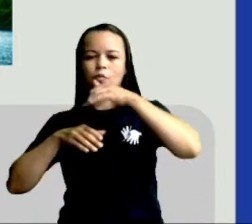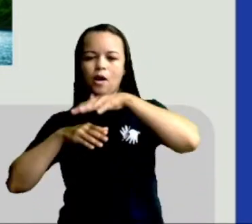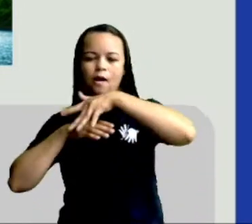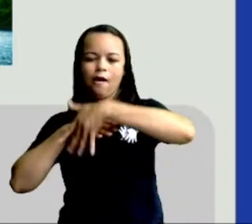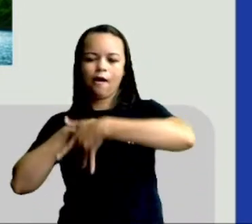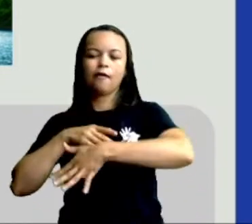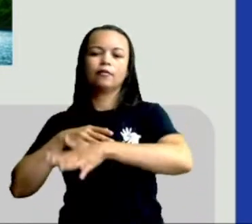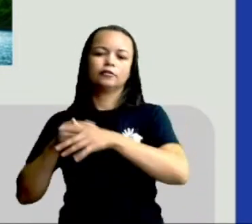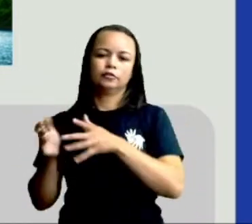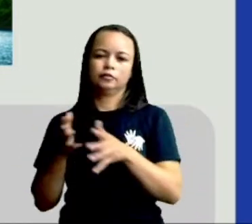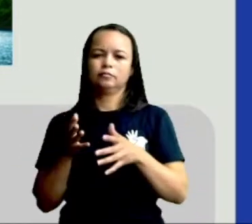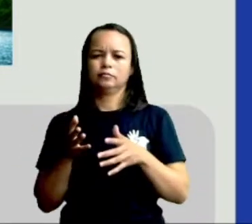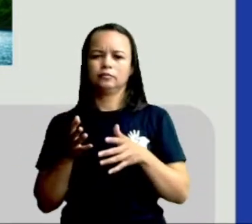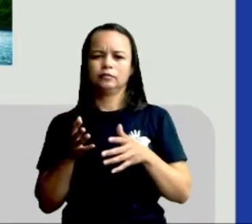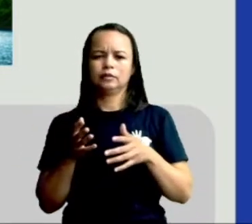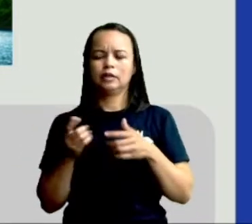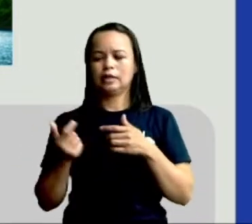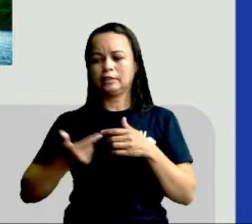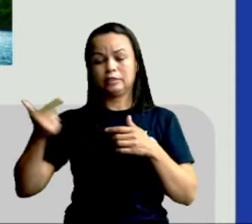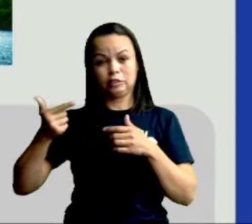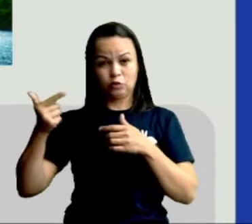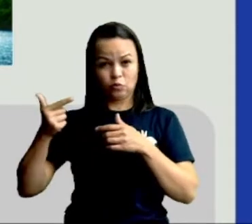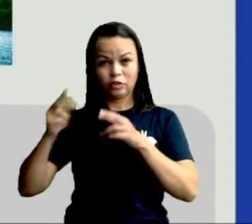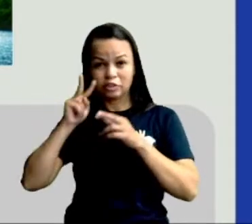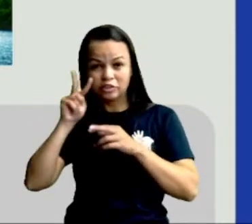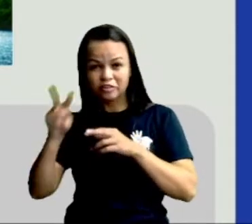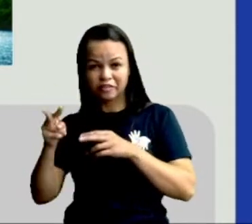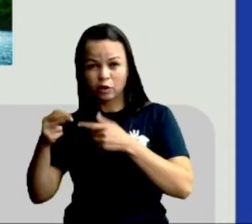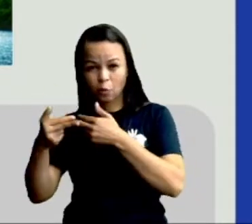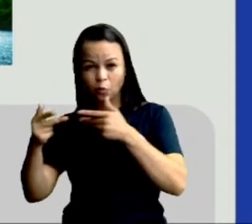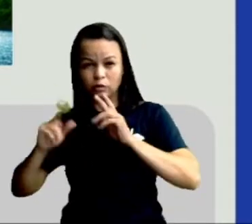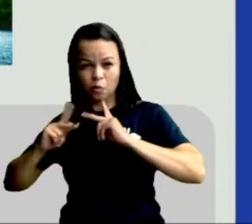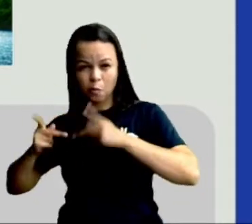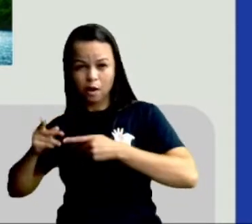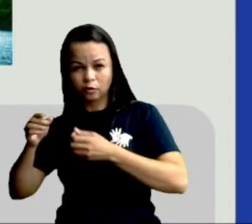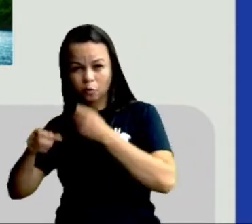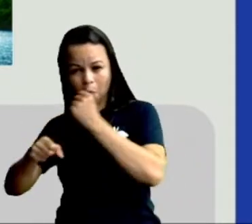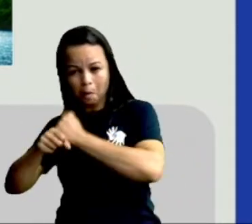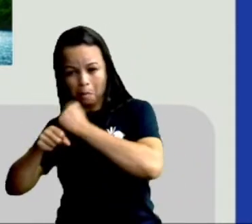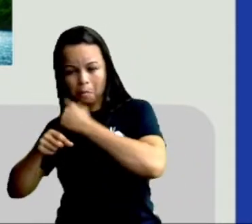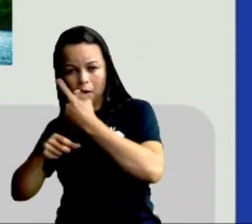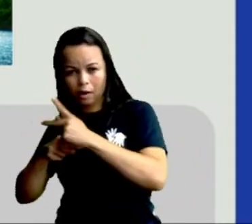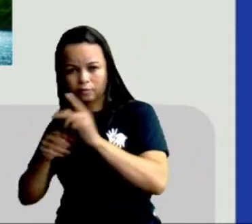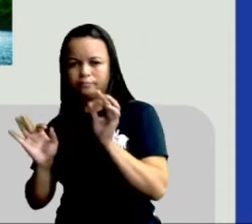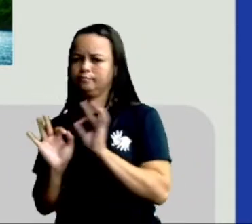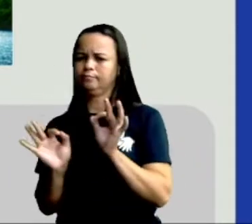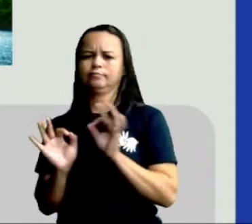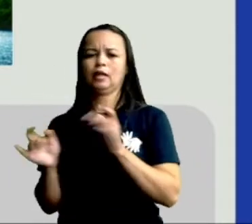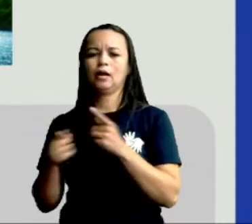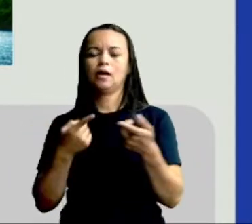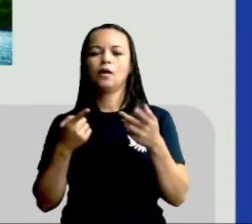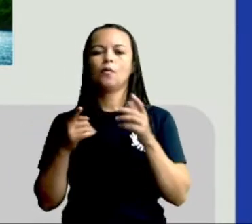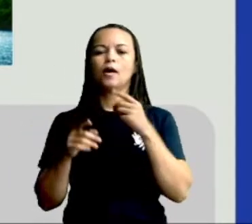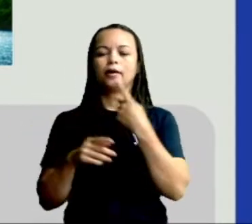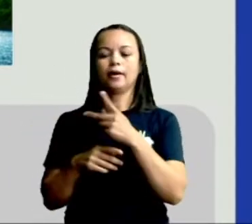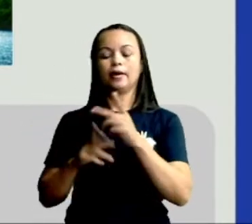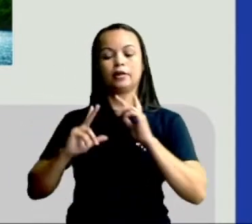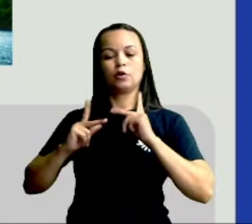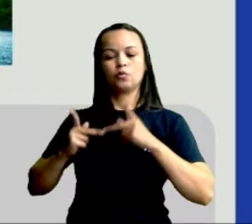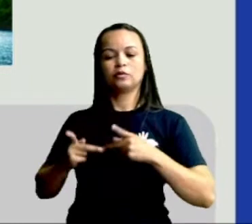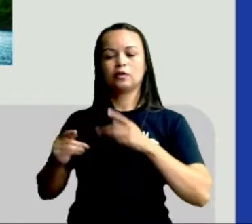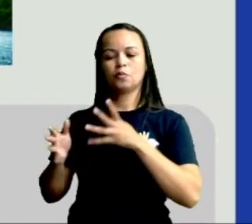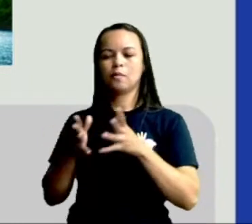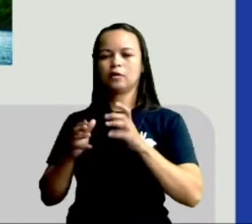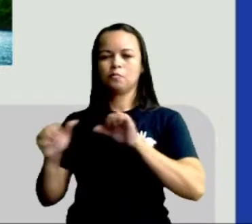do homem nessa segunda imagem não então ai ai paisagem natural é justamente isso é aquela que o homem não